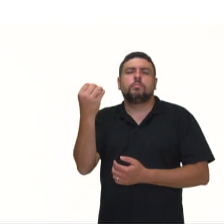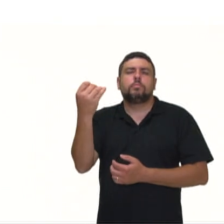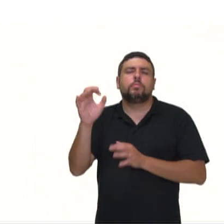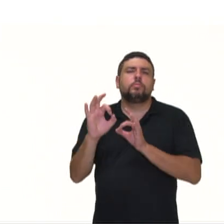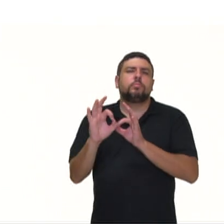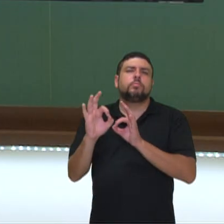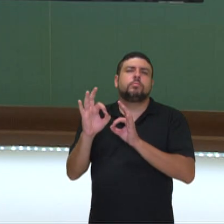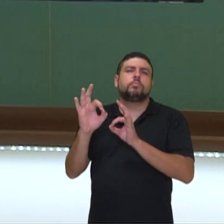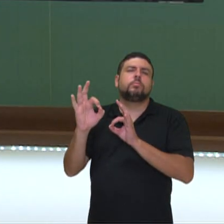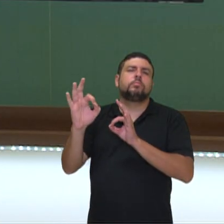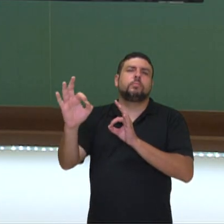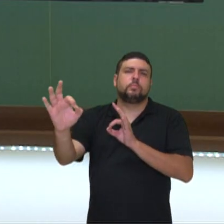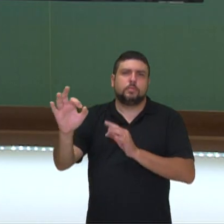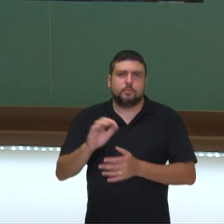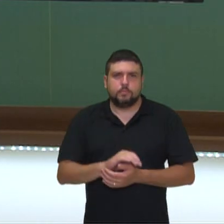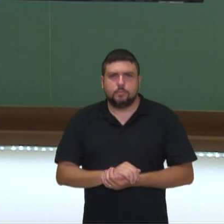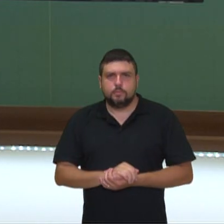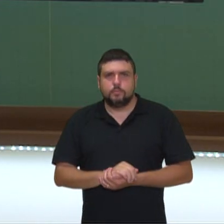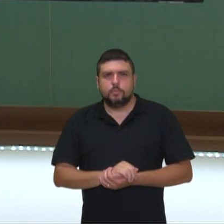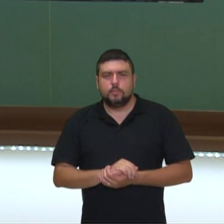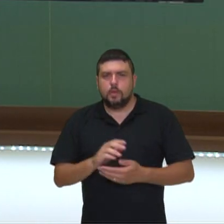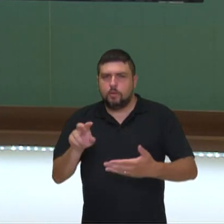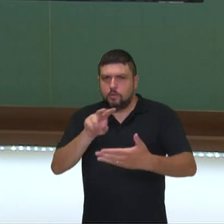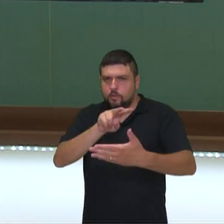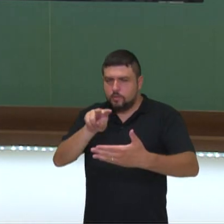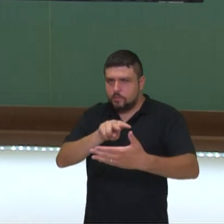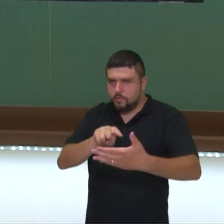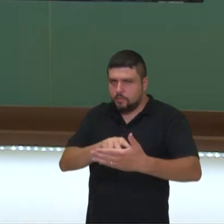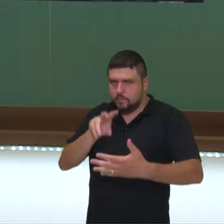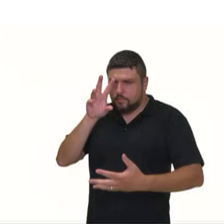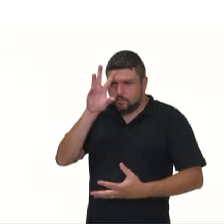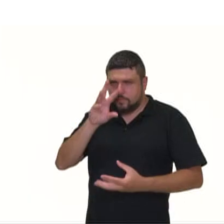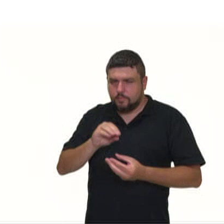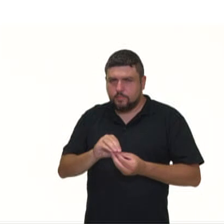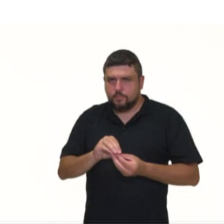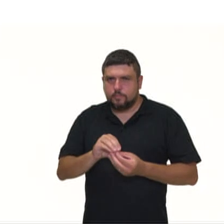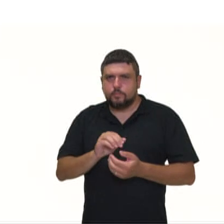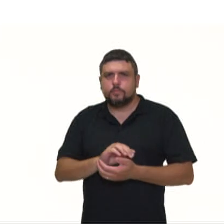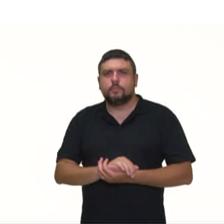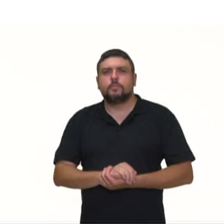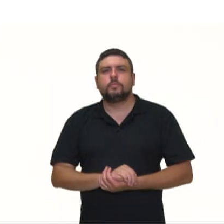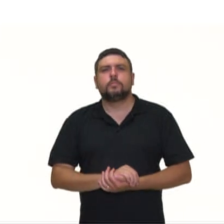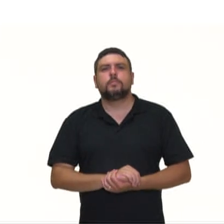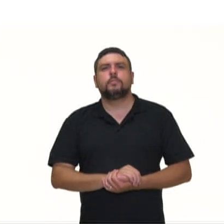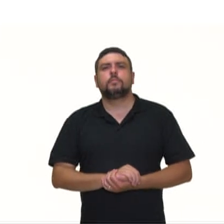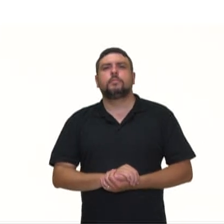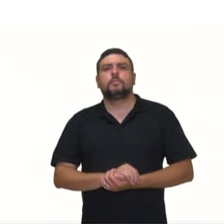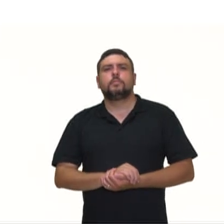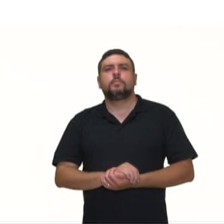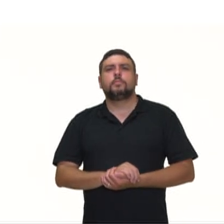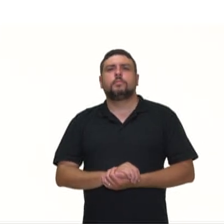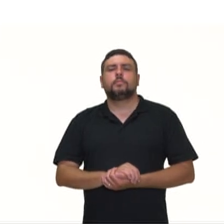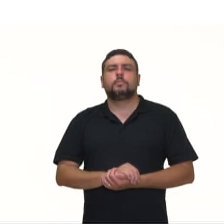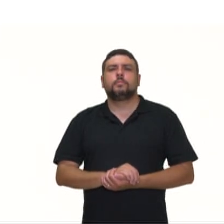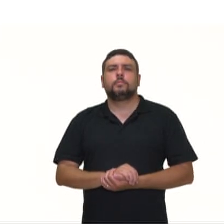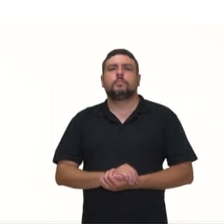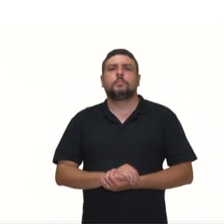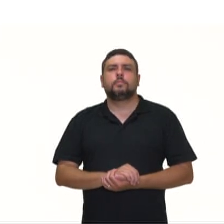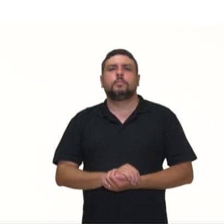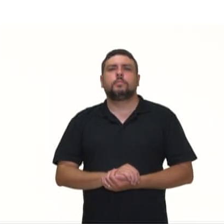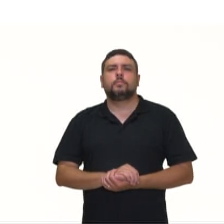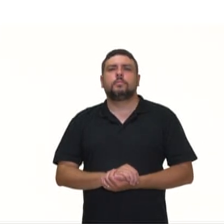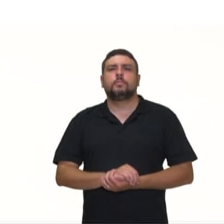Viajou por um longo caminho. Vou fazer a leitura do texto primeiro, acompanhem comigo. Alex and his mother were talking